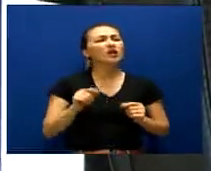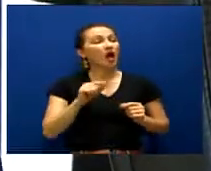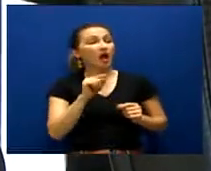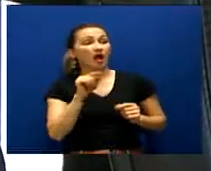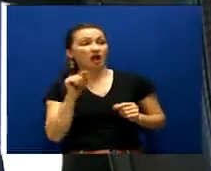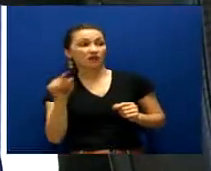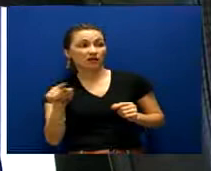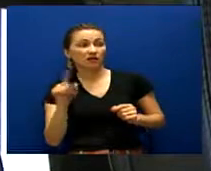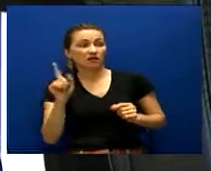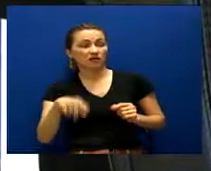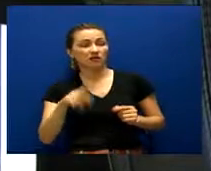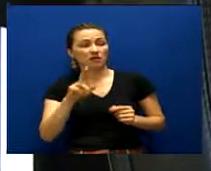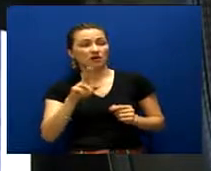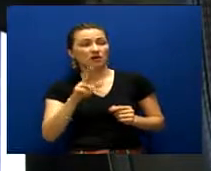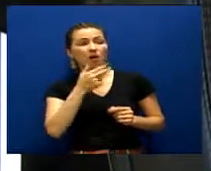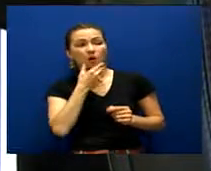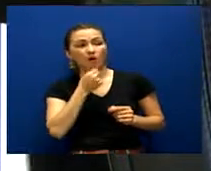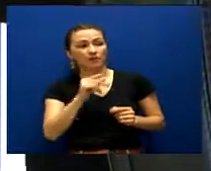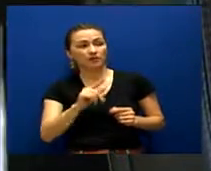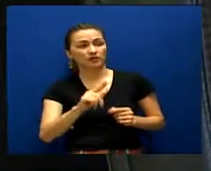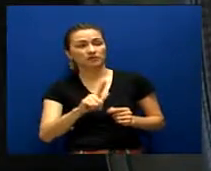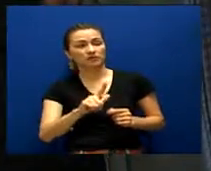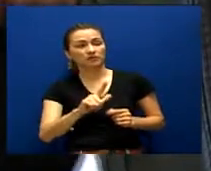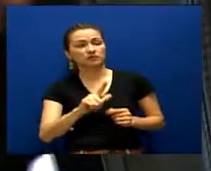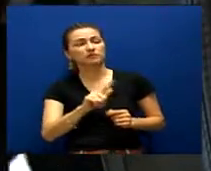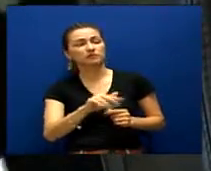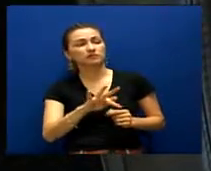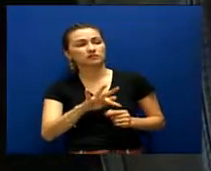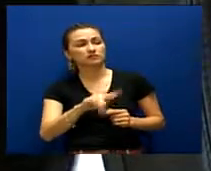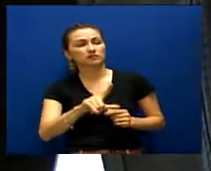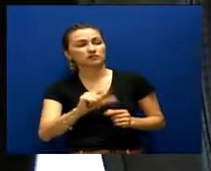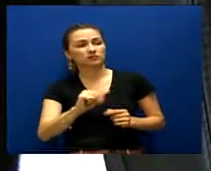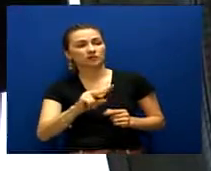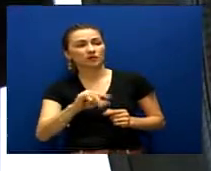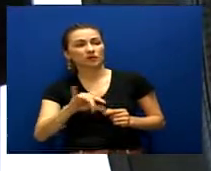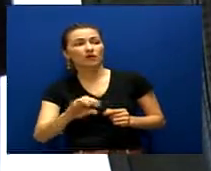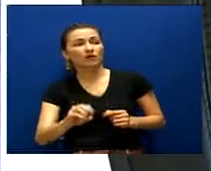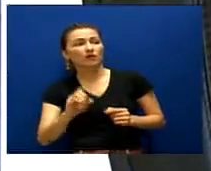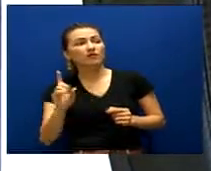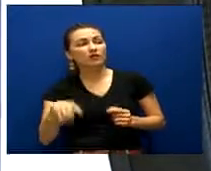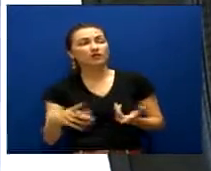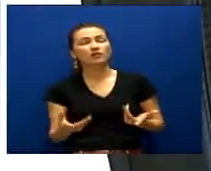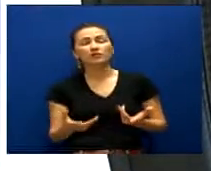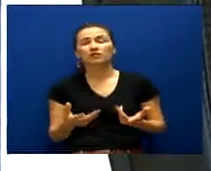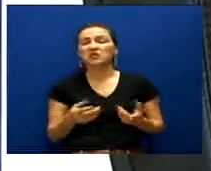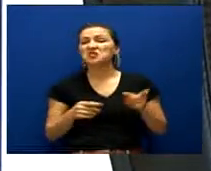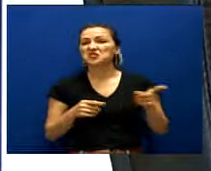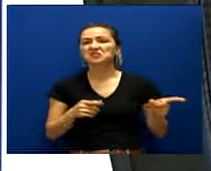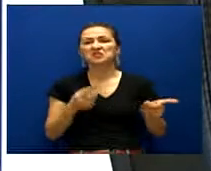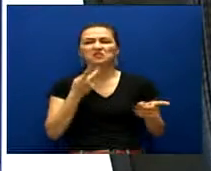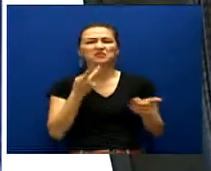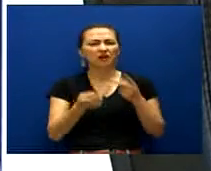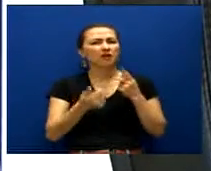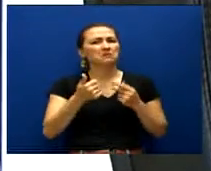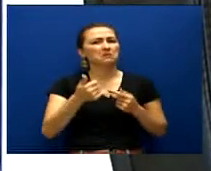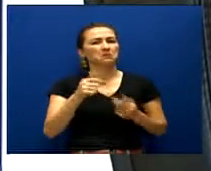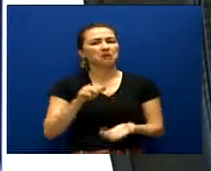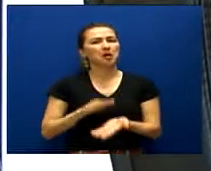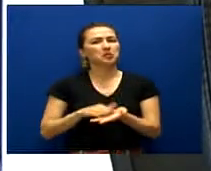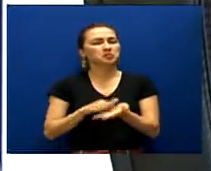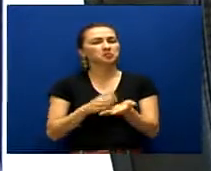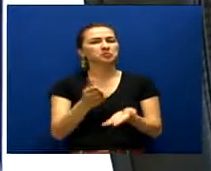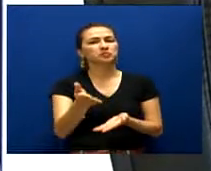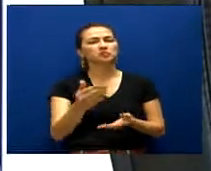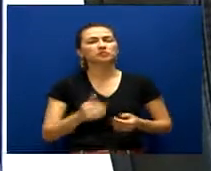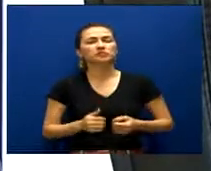uma pessoa que fala muito bem do senhor. E um brilhante vereador, nós temos um